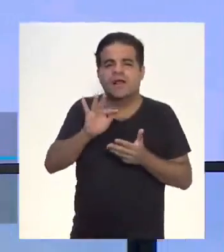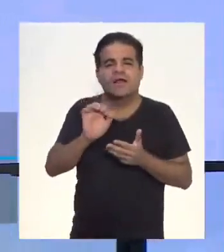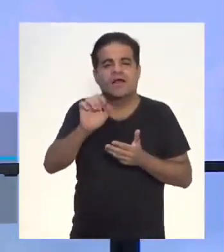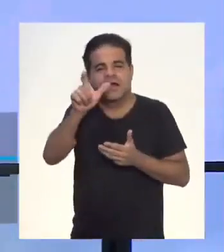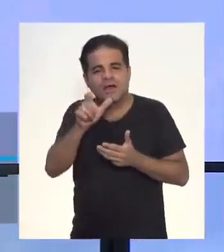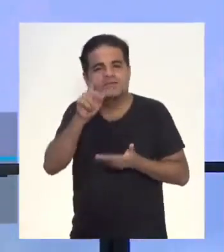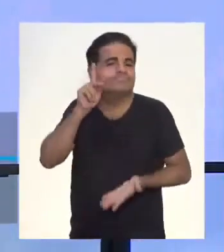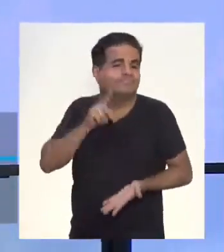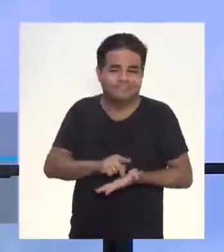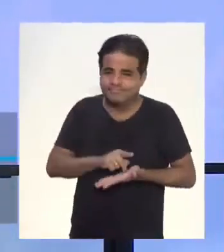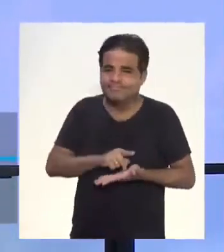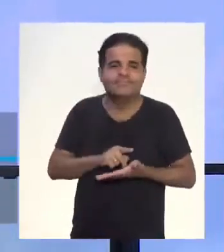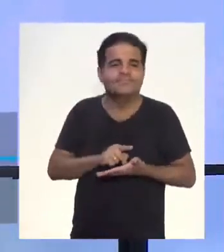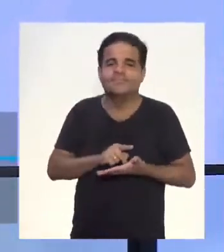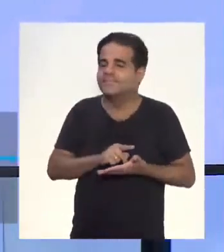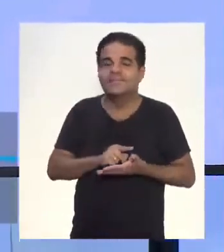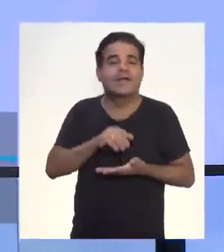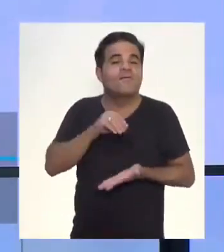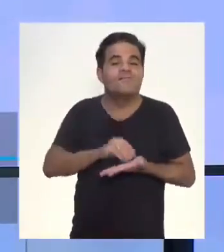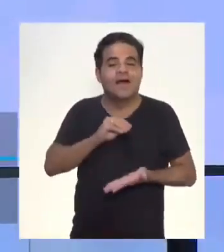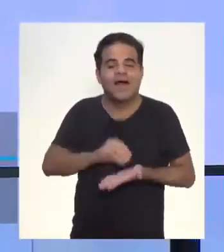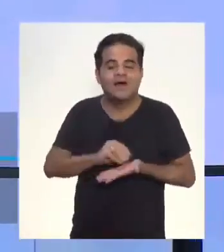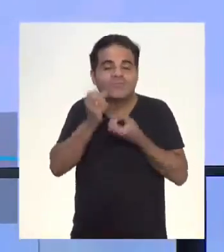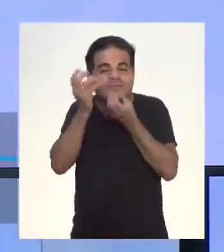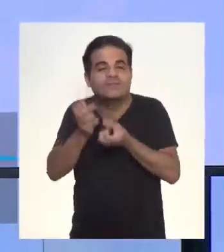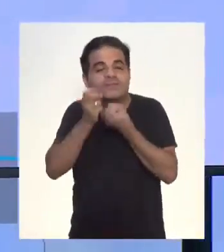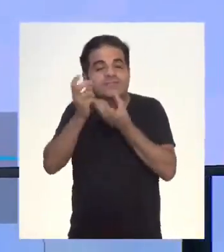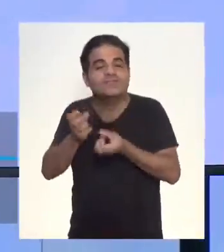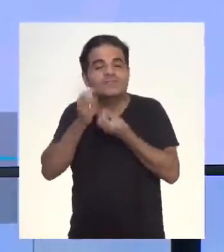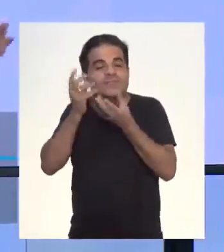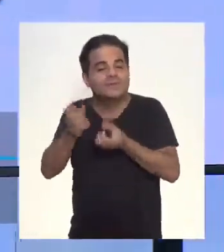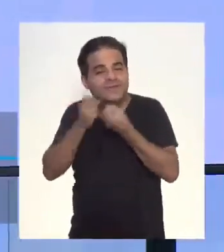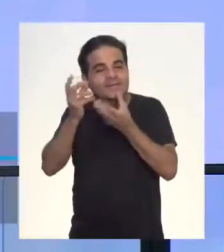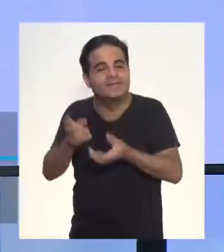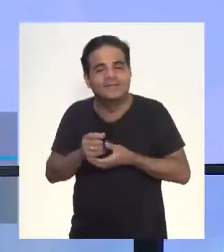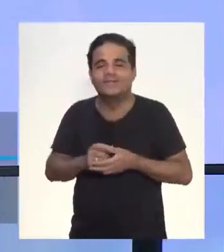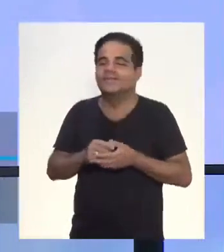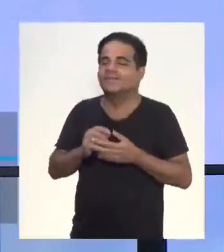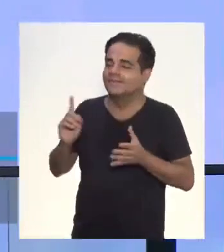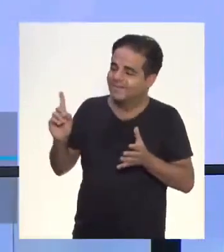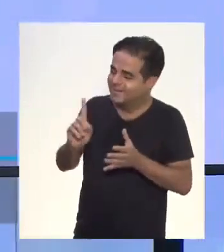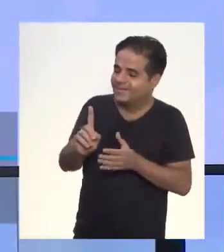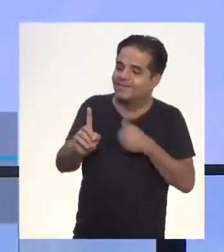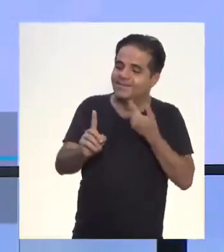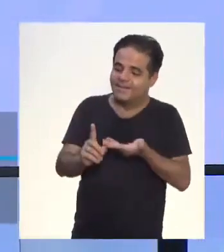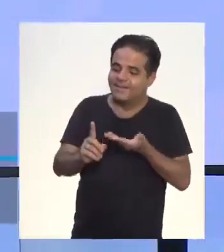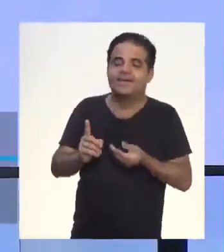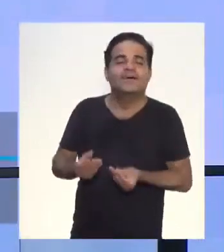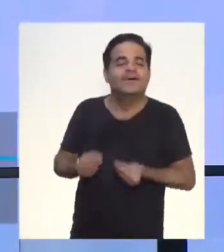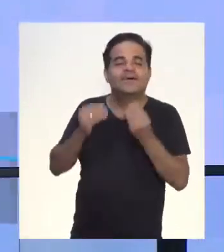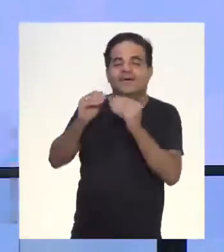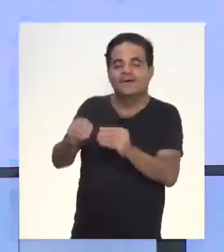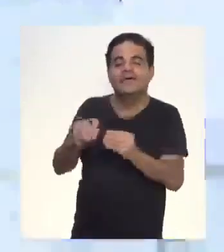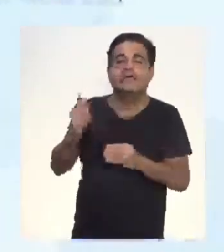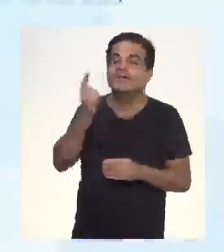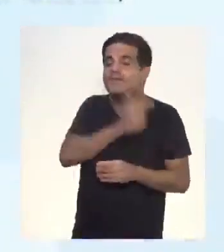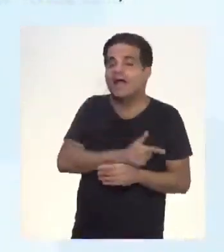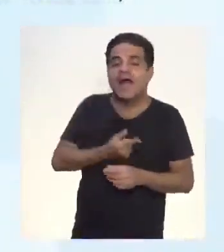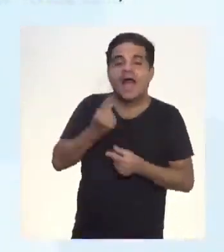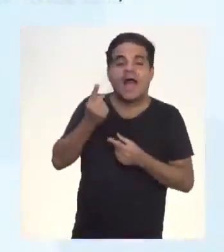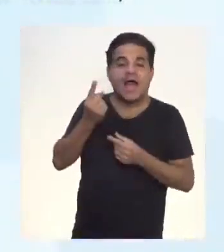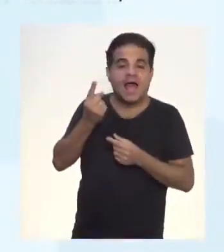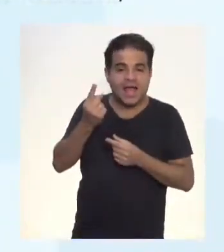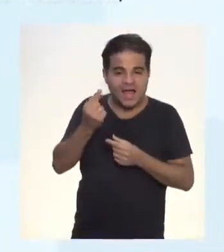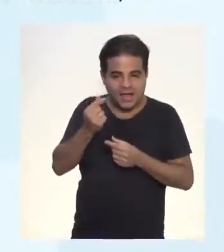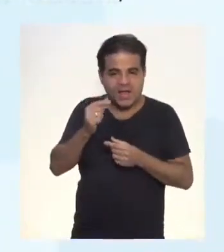a aula, né, sobre a questão da falta de informação. Então, a gente colocou aqui para vocês, né, que além de ganhar na loteria, que é uma